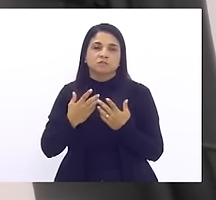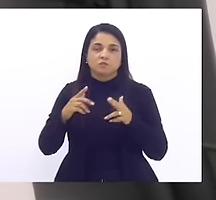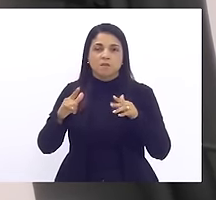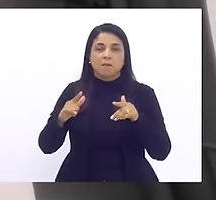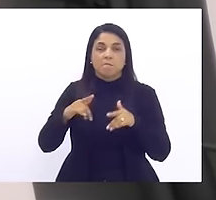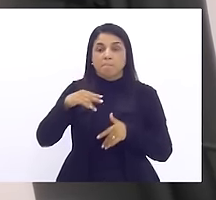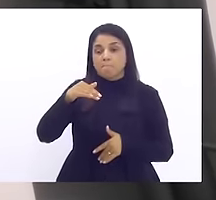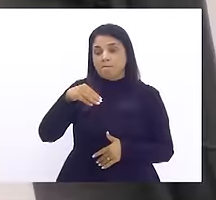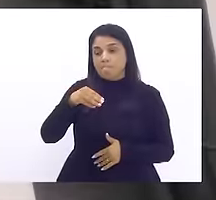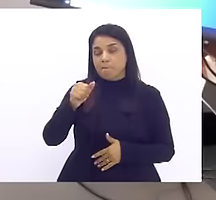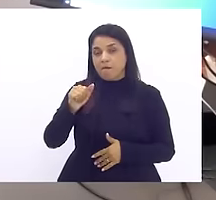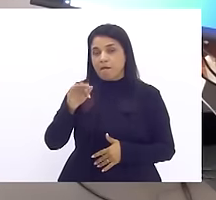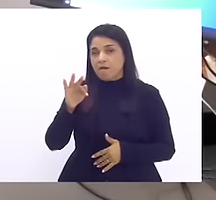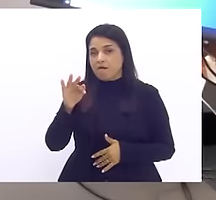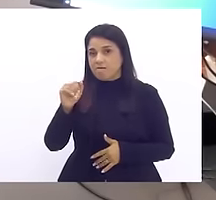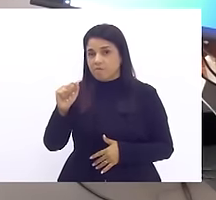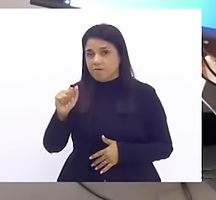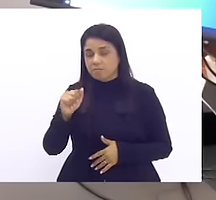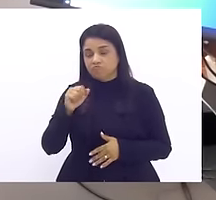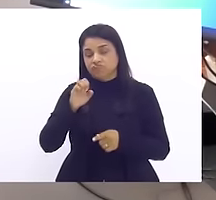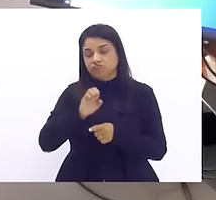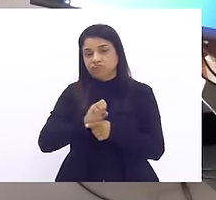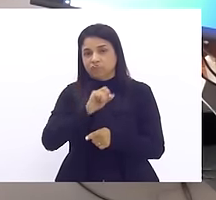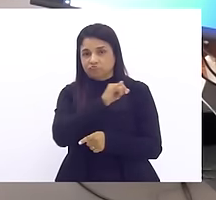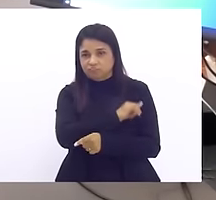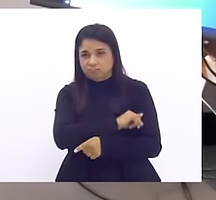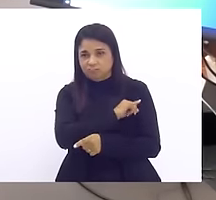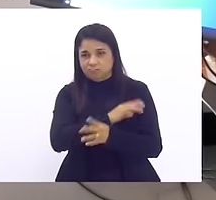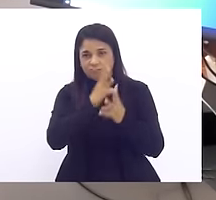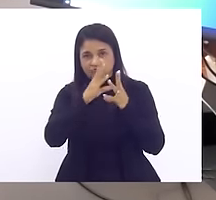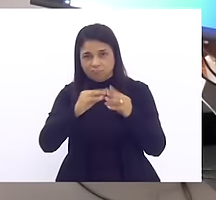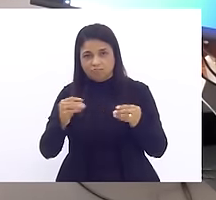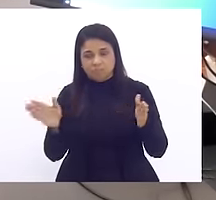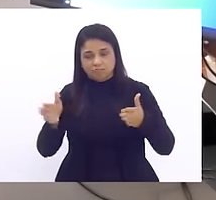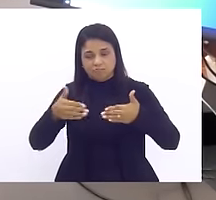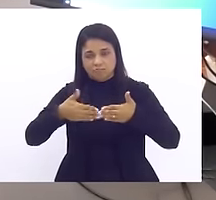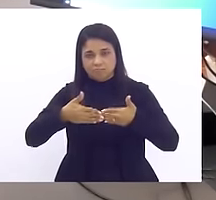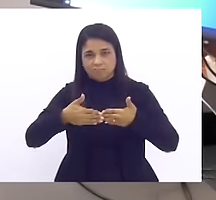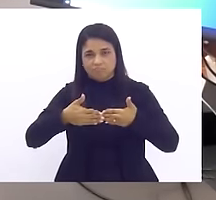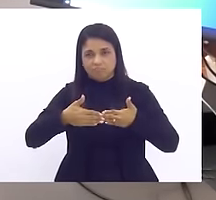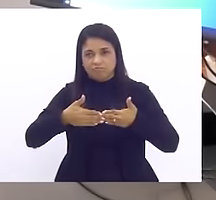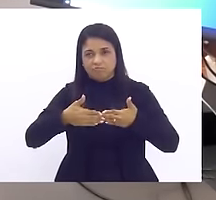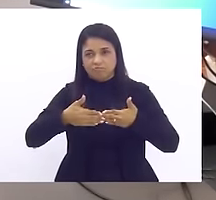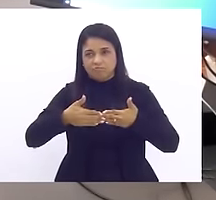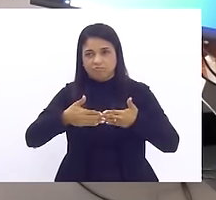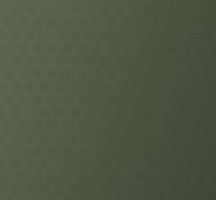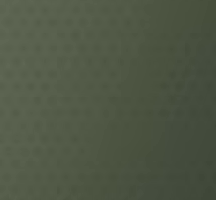instalada no Estado do Rio agradeço a presença de todos declara encerrar a sessão